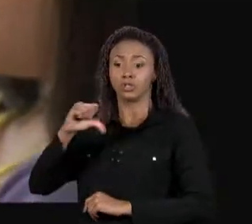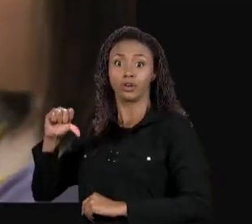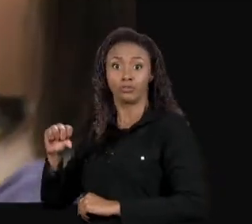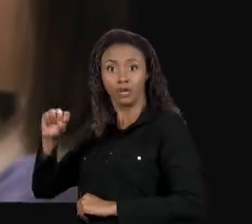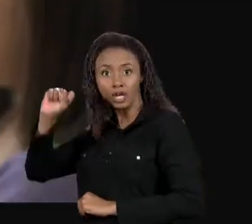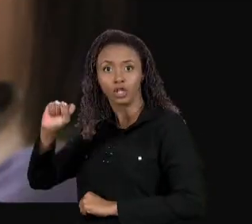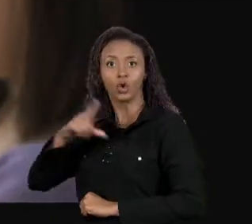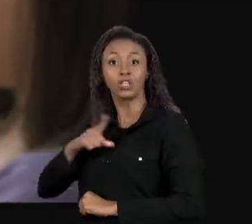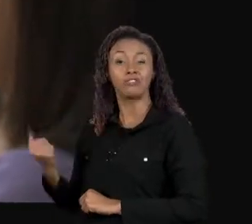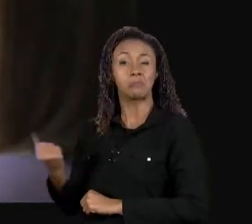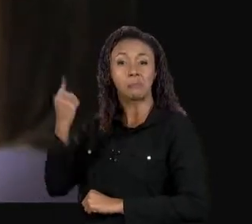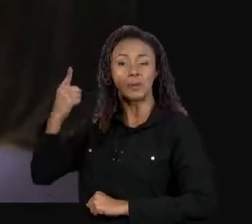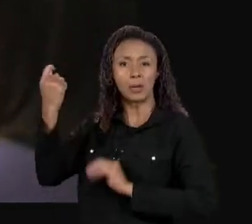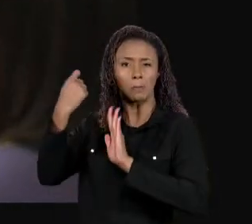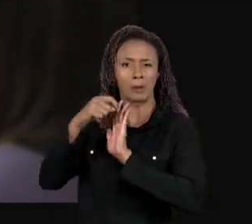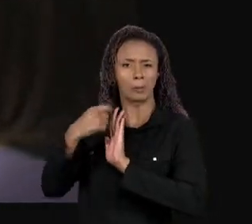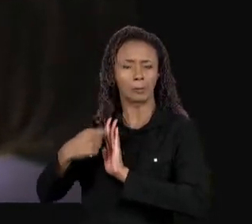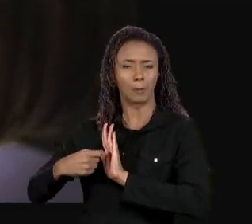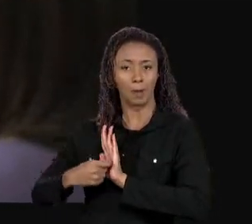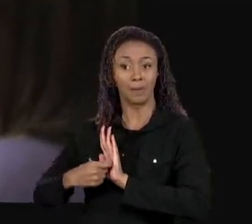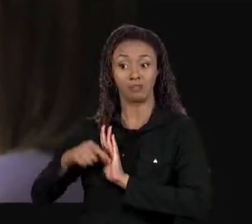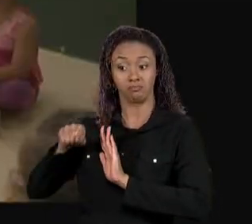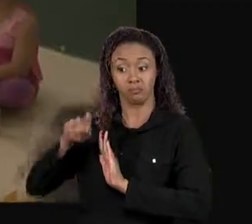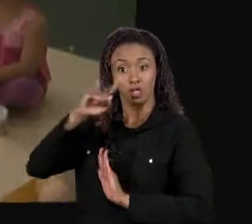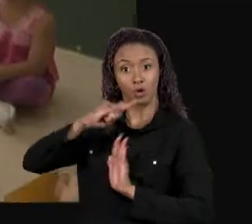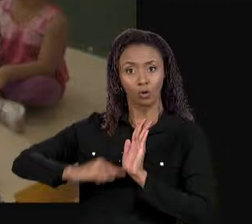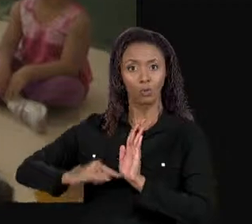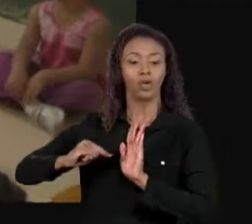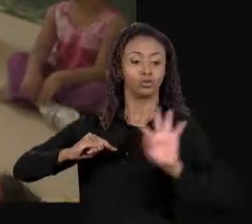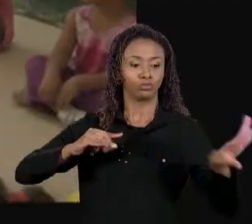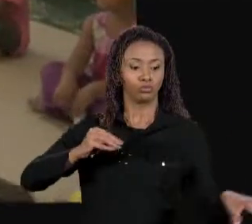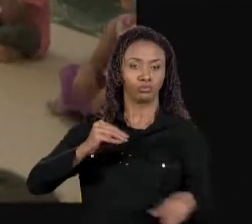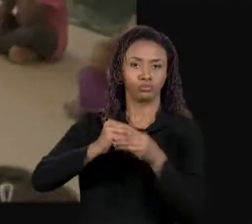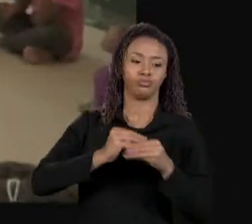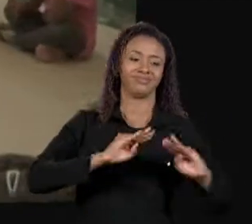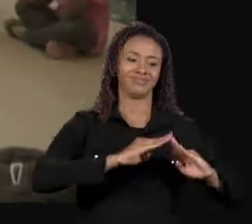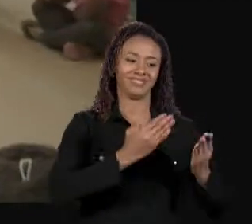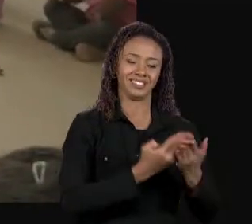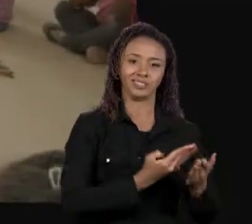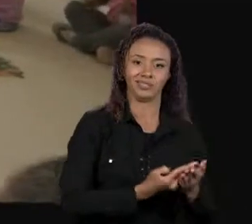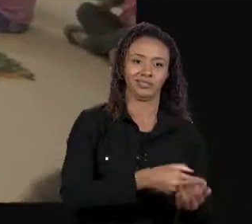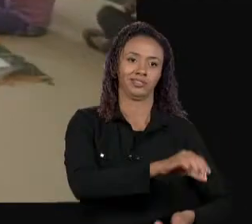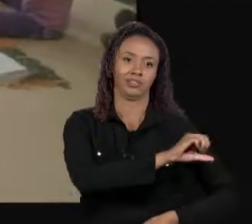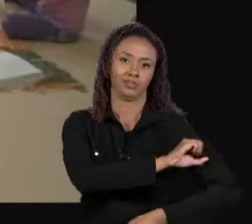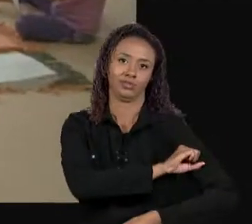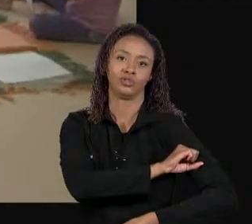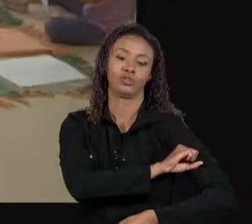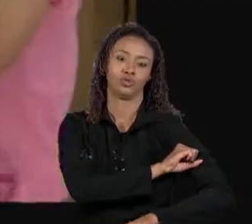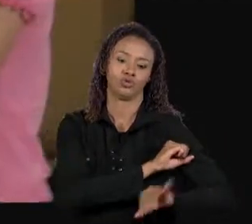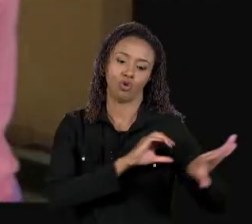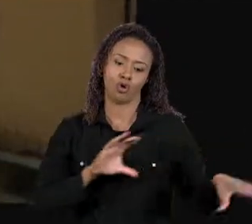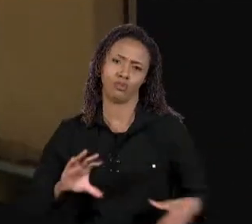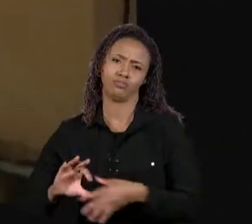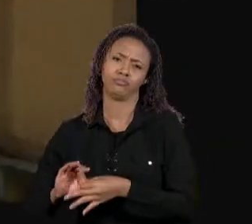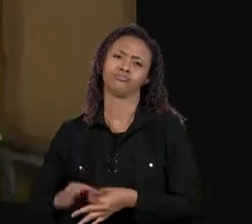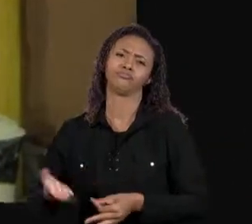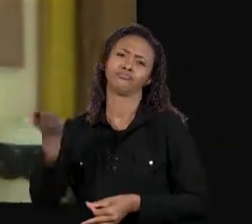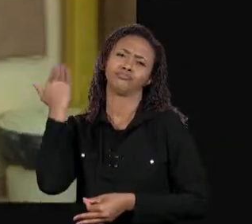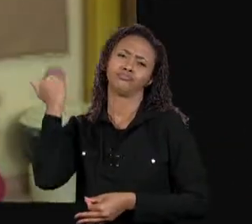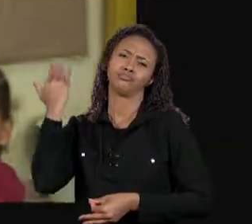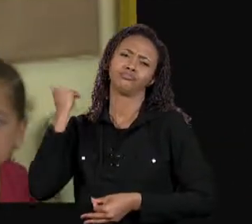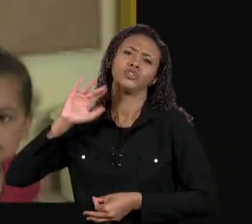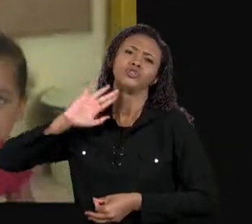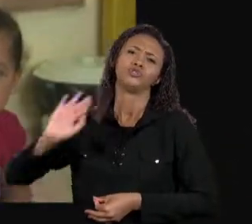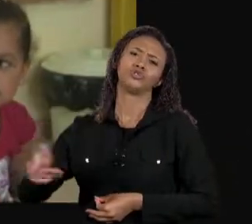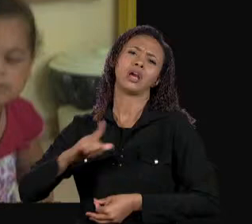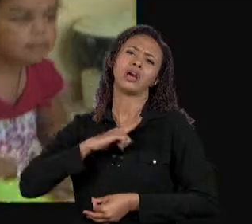Esse documento reiterou a importância atribuída às creches e pré-escolas no sistema de ensino brasileiro, que já estava garantida na